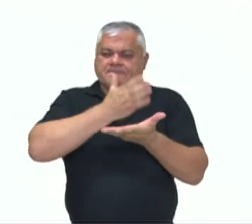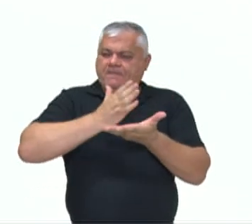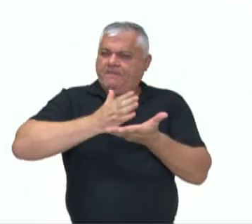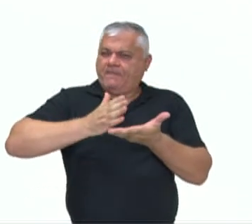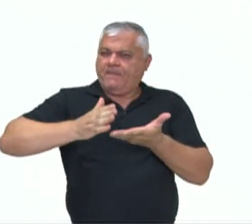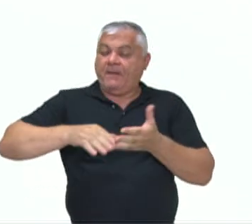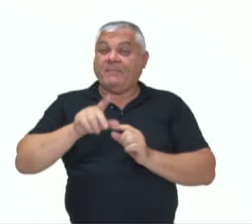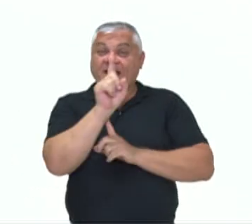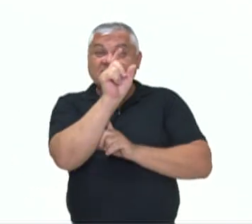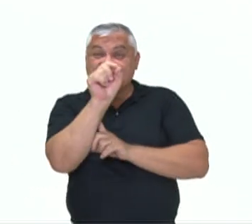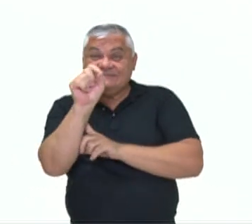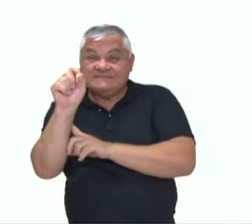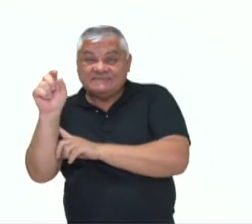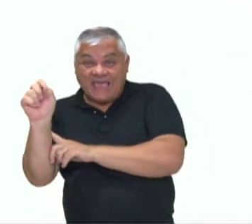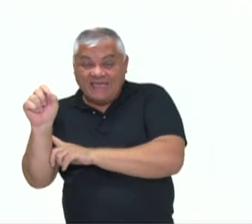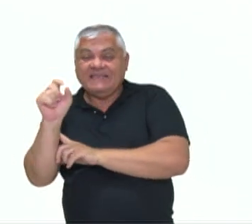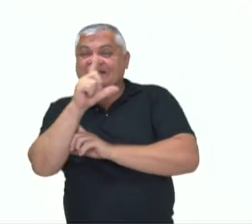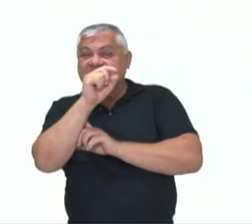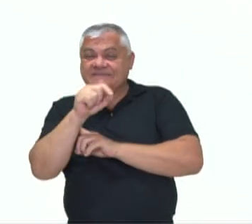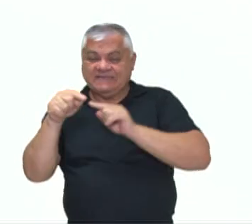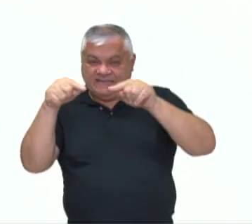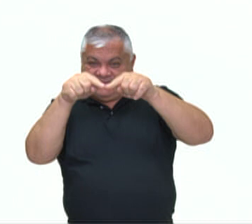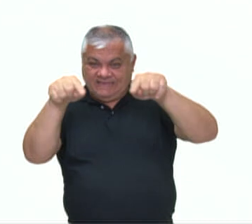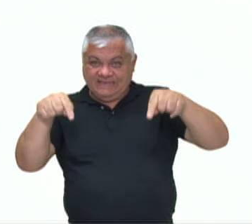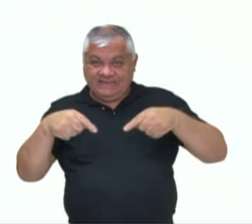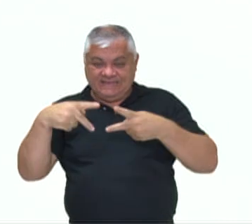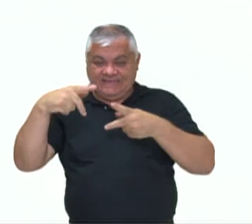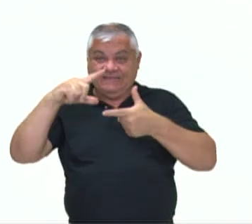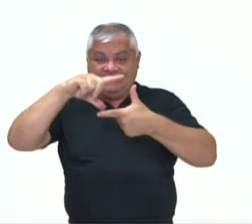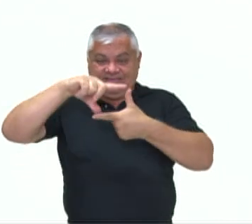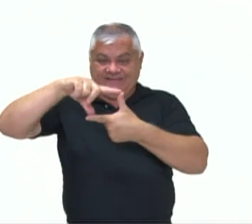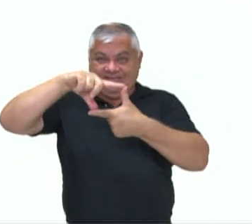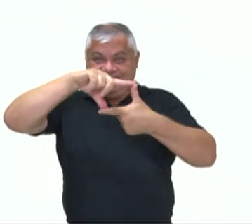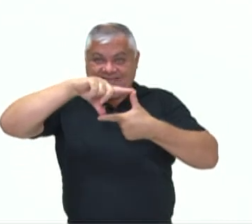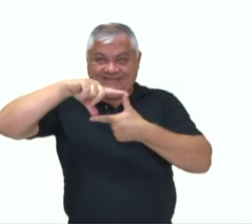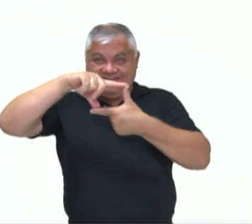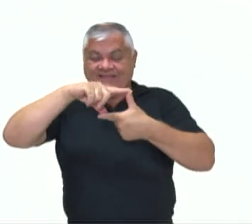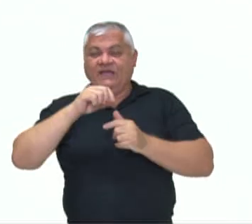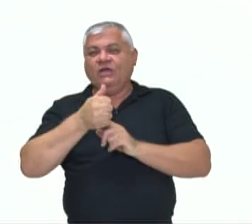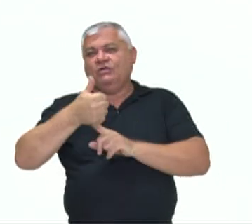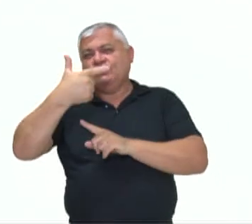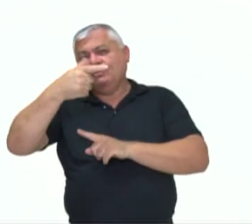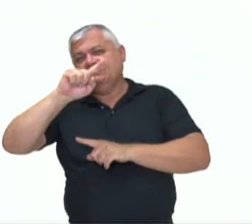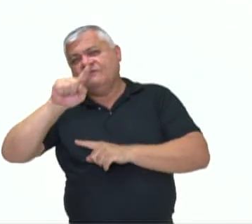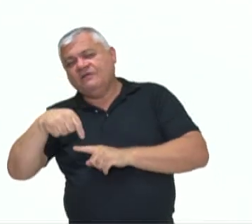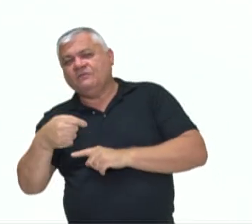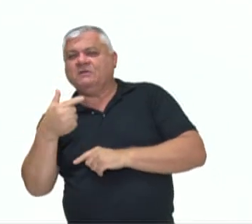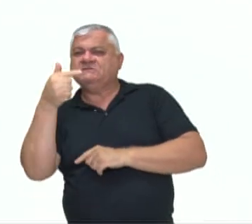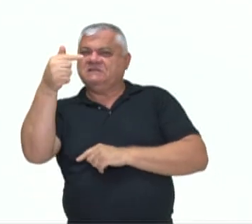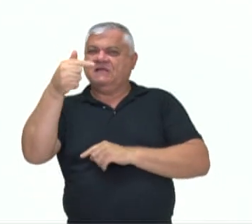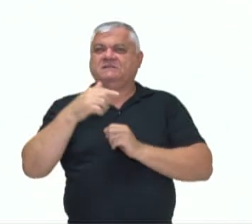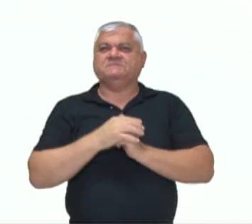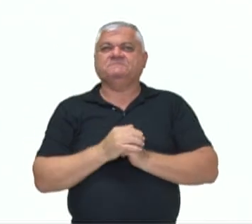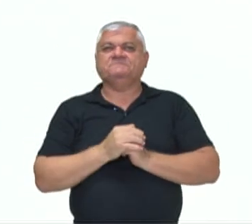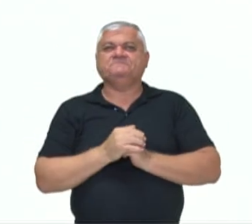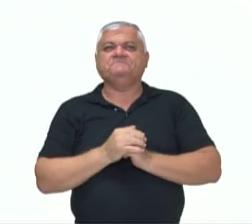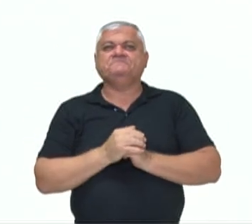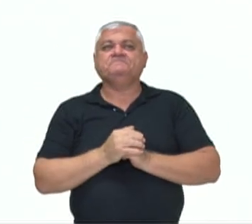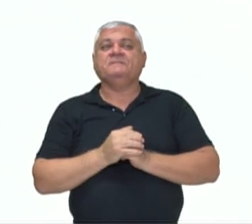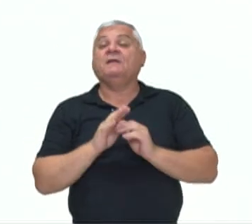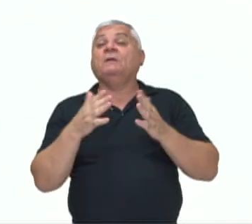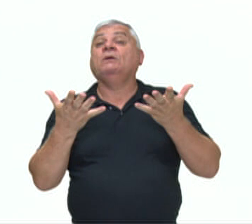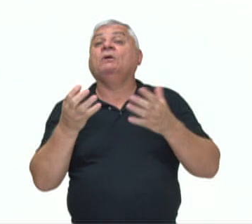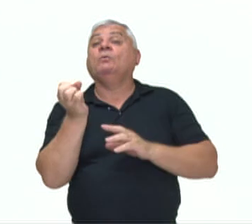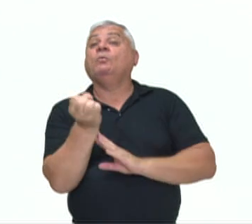retangular de 12,4 centímetros por 7,3 centímetros, comprimento e largura. Qual